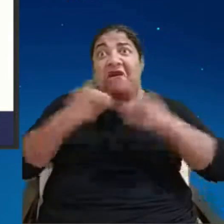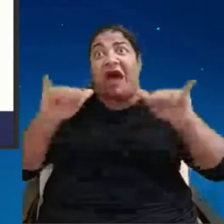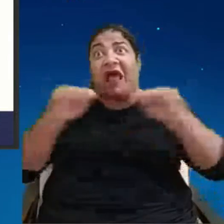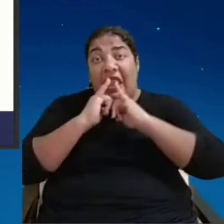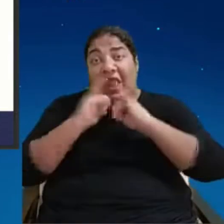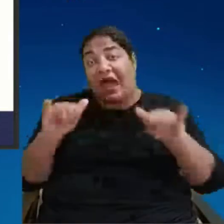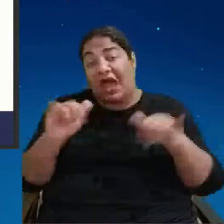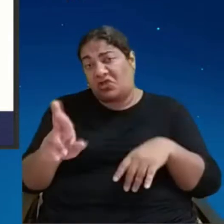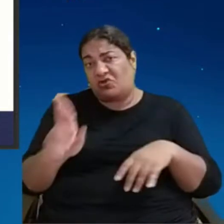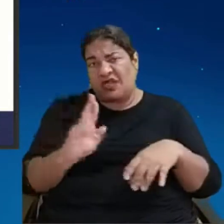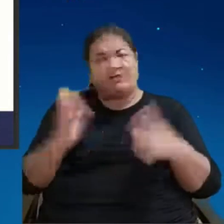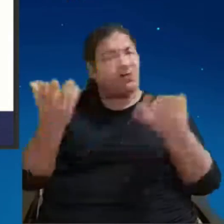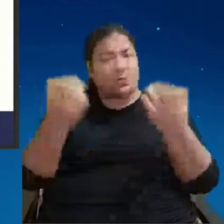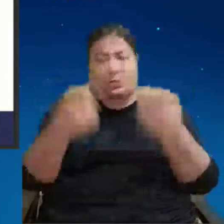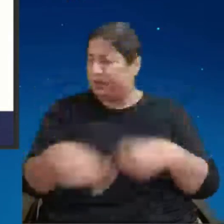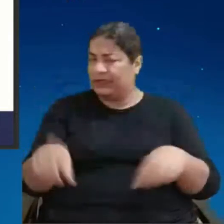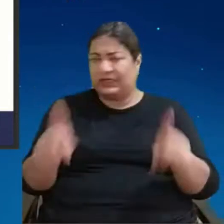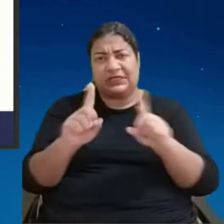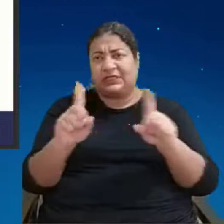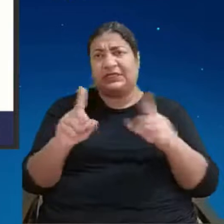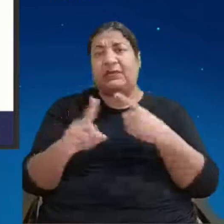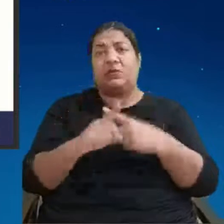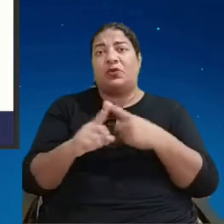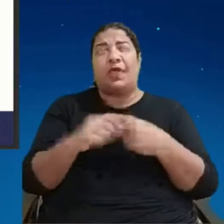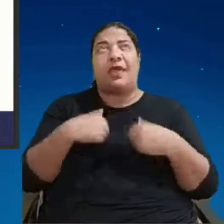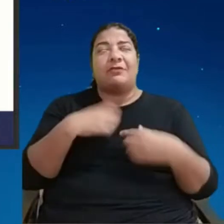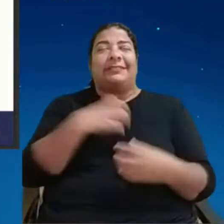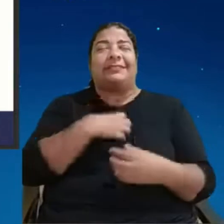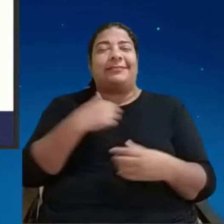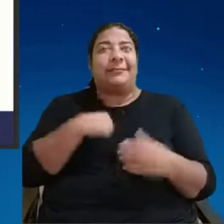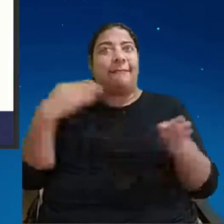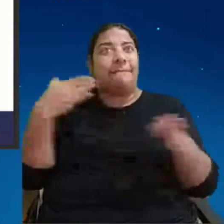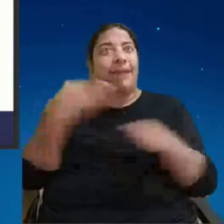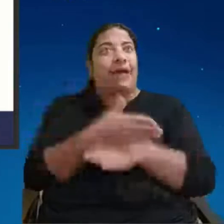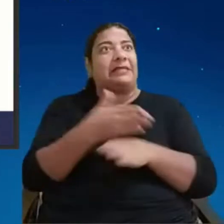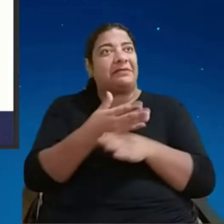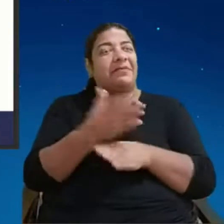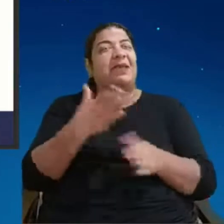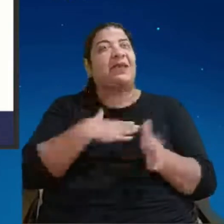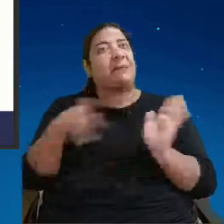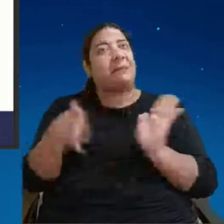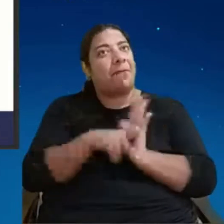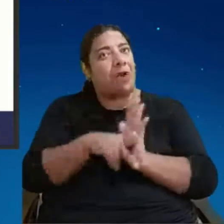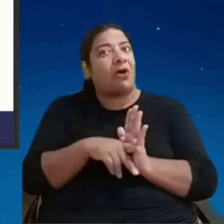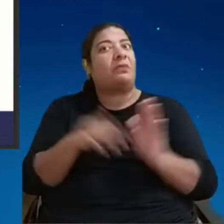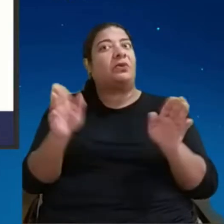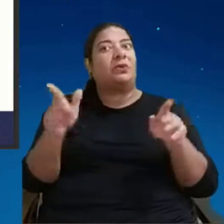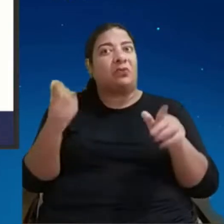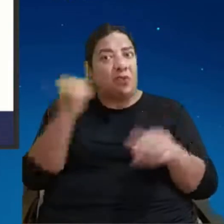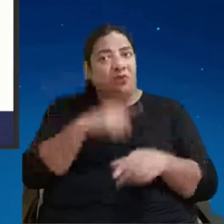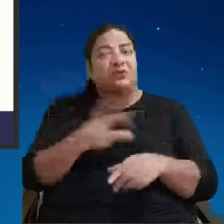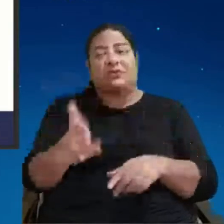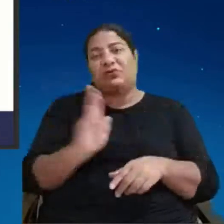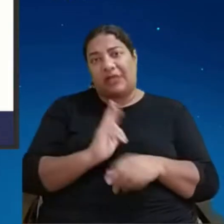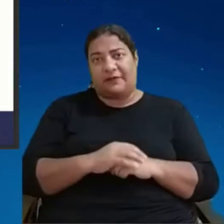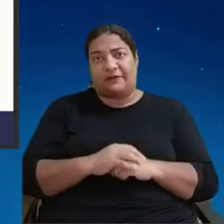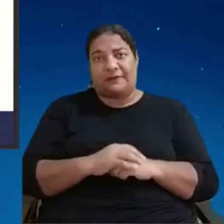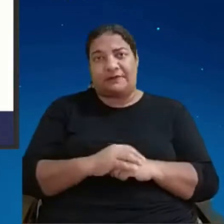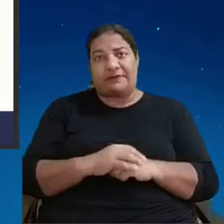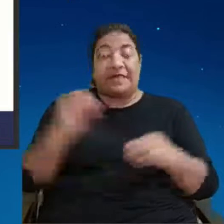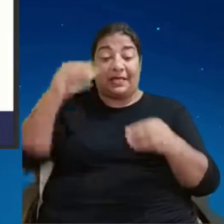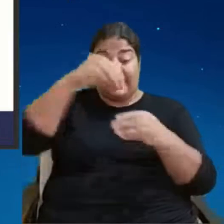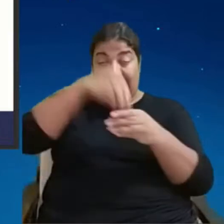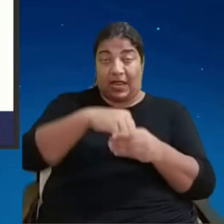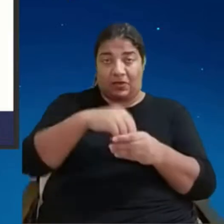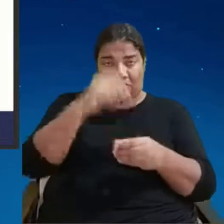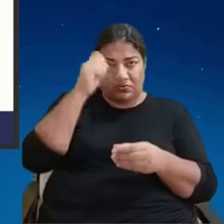tenham. Sabe por quê? Porque eu vou me sentir participando disso, né? Uma cultura colaborativa. A cultura colaborativa